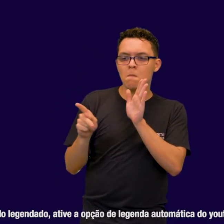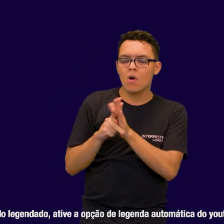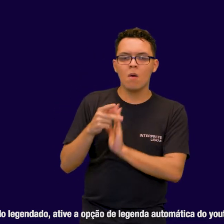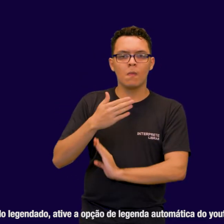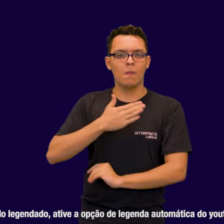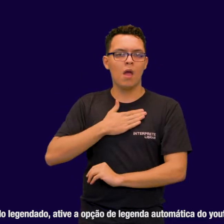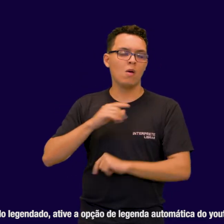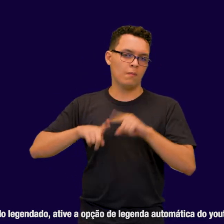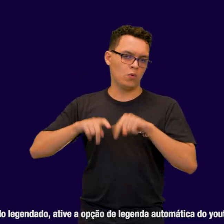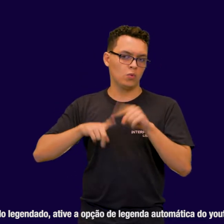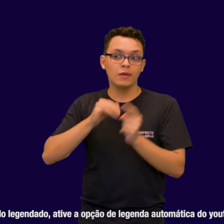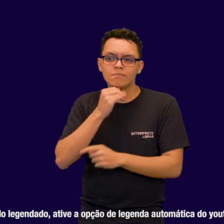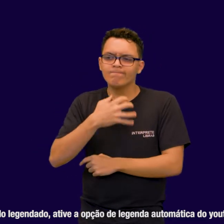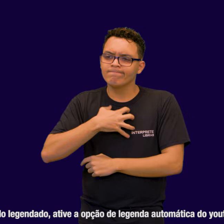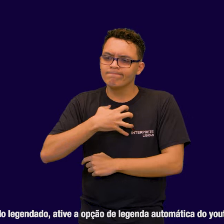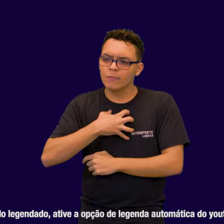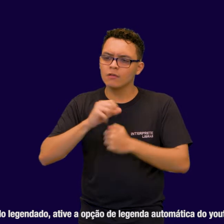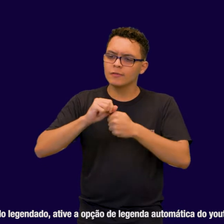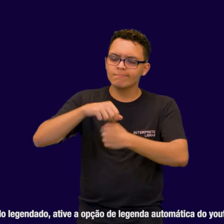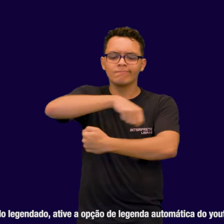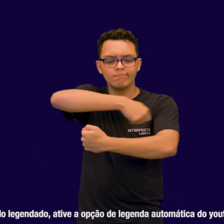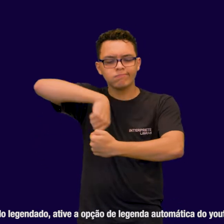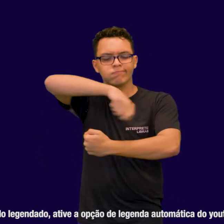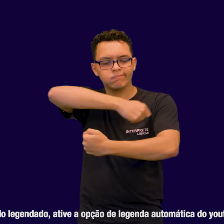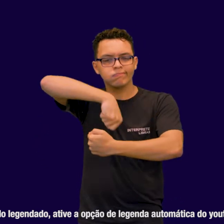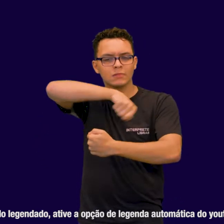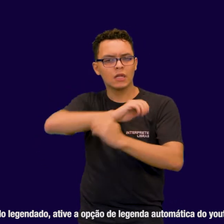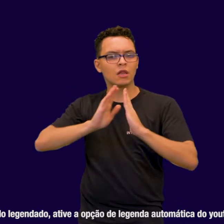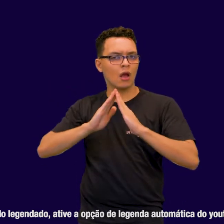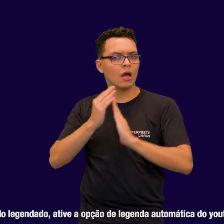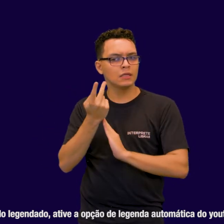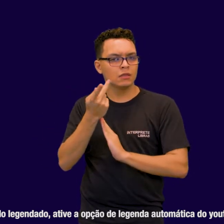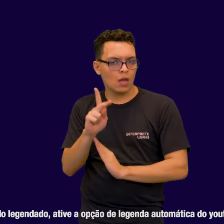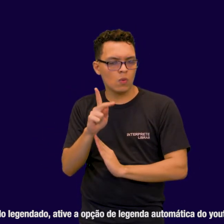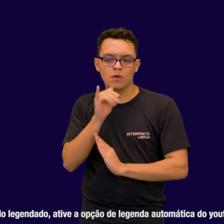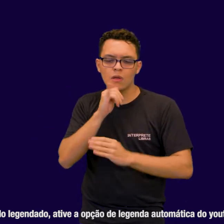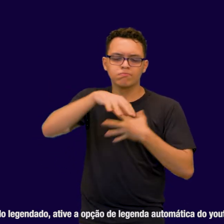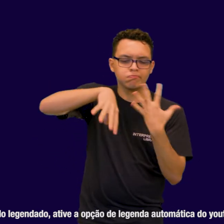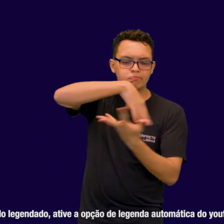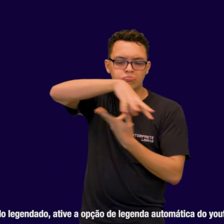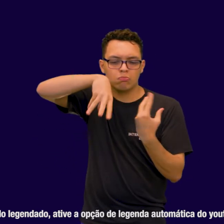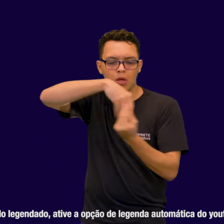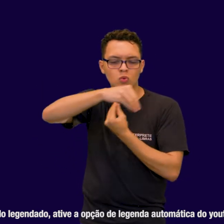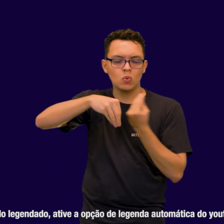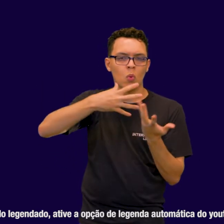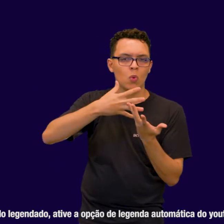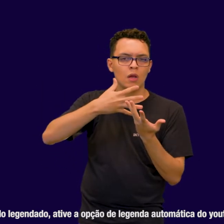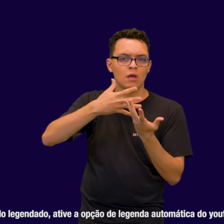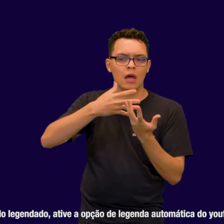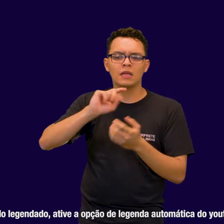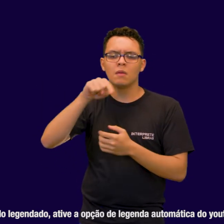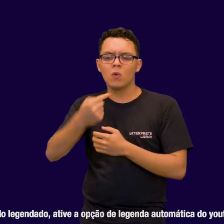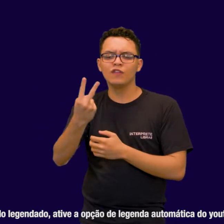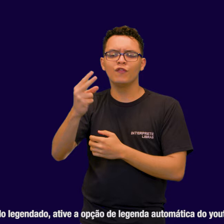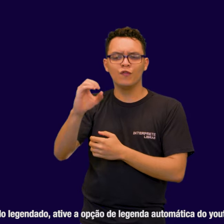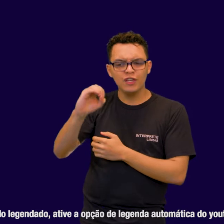você cozinhar numa panela dentro da sua casa, um cereal com água, e 20 dias depois você